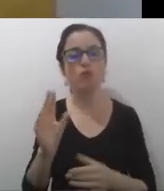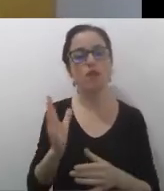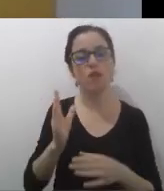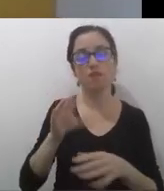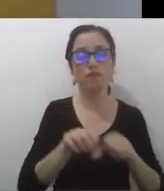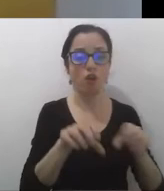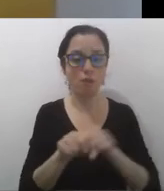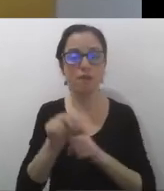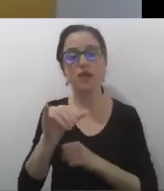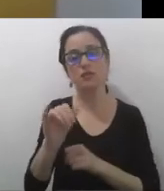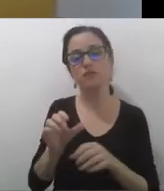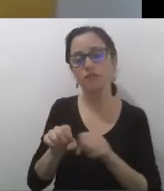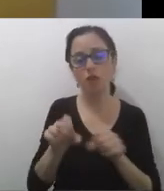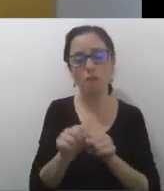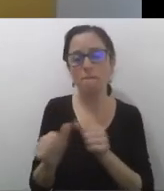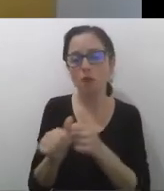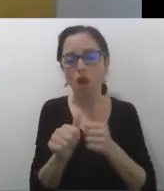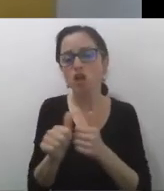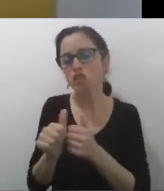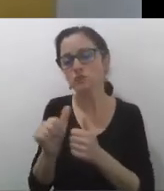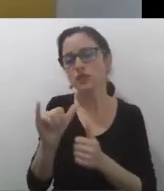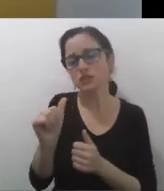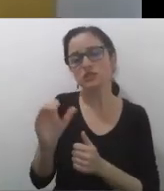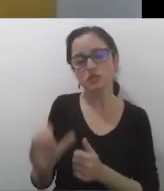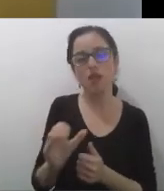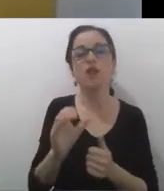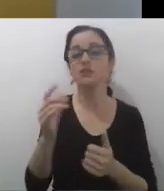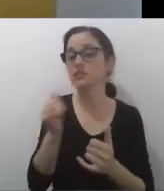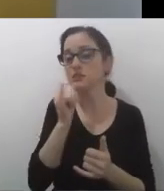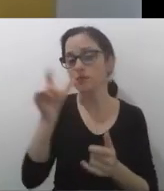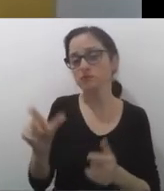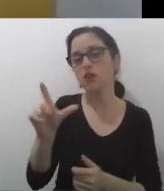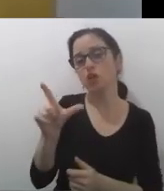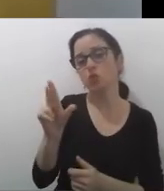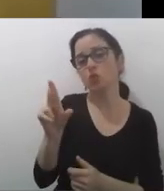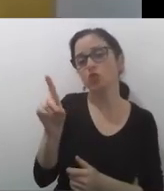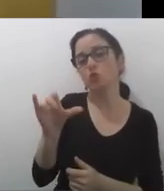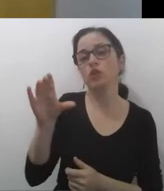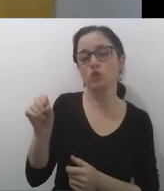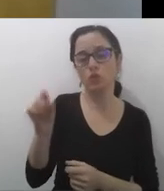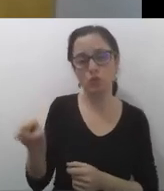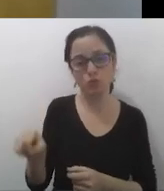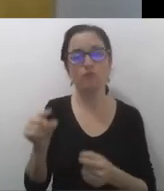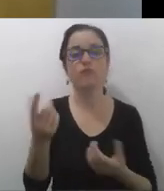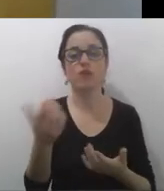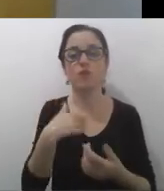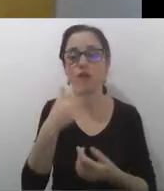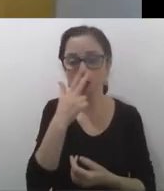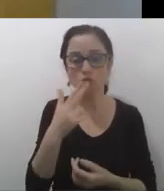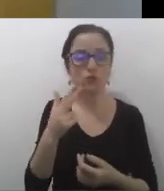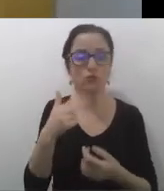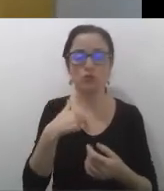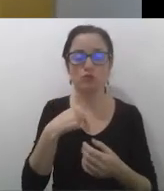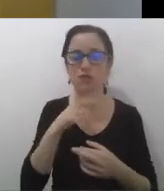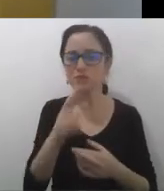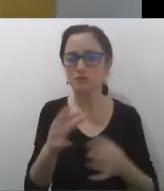são egressos do IAC, ou próximos do IAC, como é o caso do Vico Martino, né? Então,